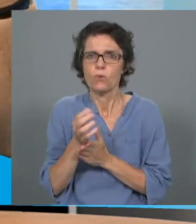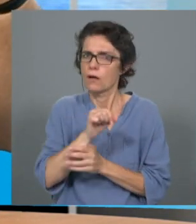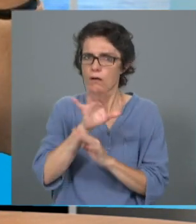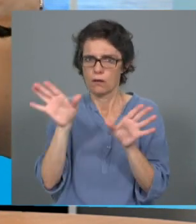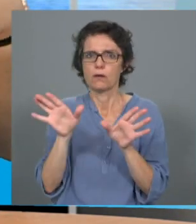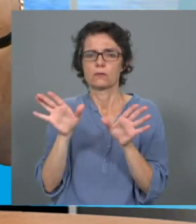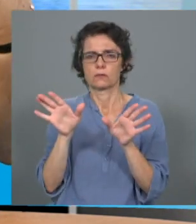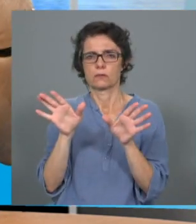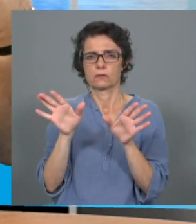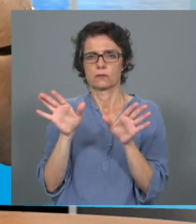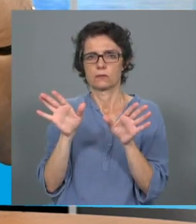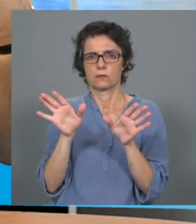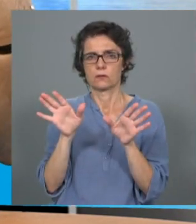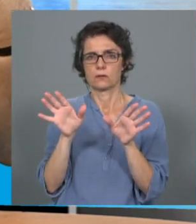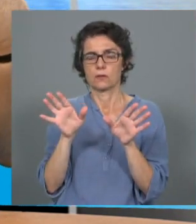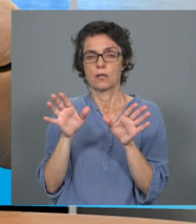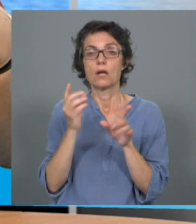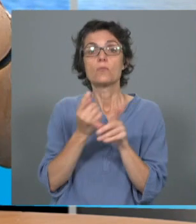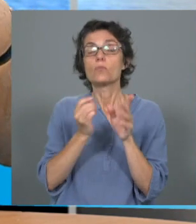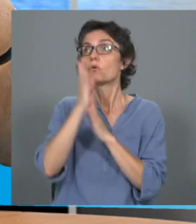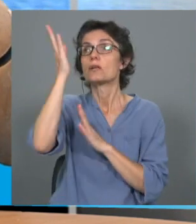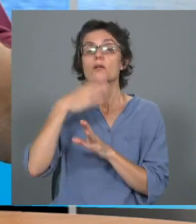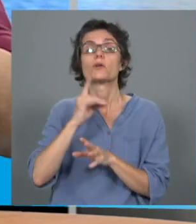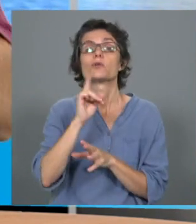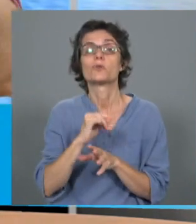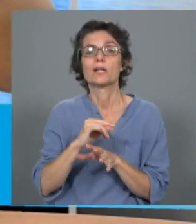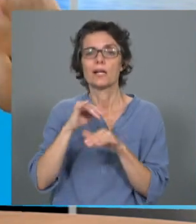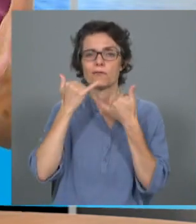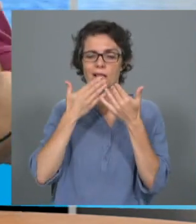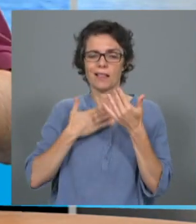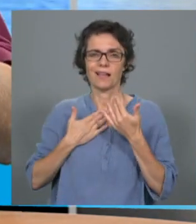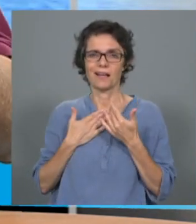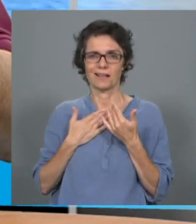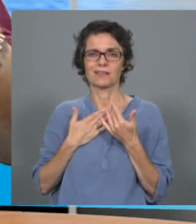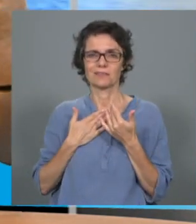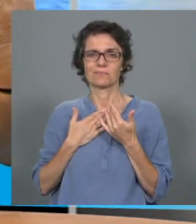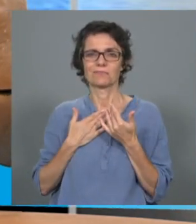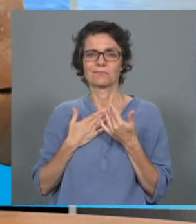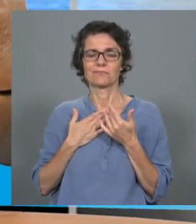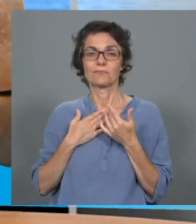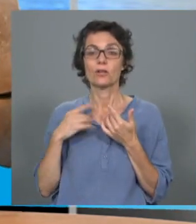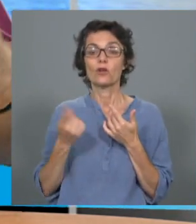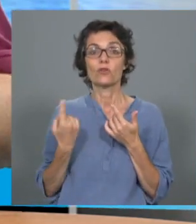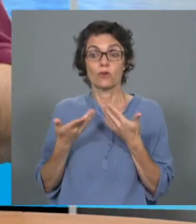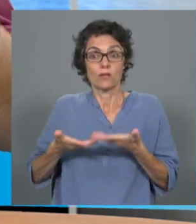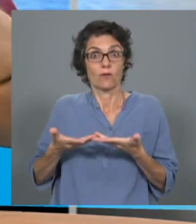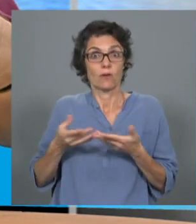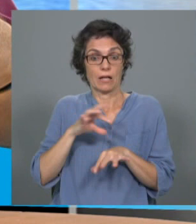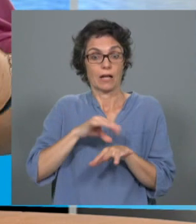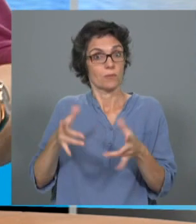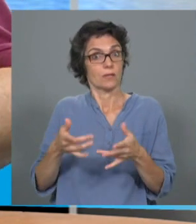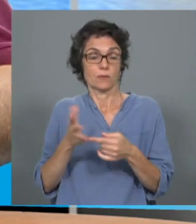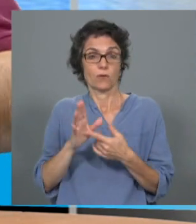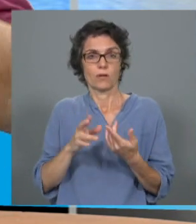e o que Deus mais quer é a nossa felicidade. E, portanto, será numa pandemia, nós somos desafiados a